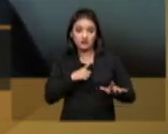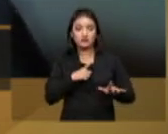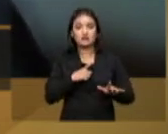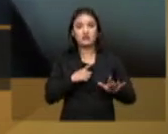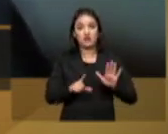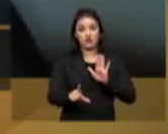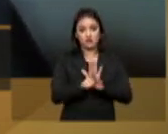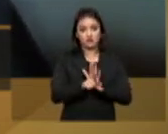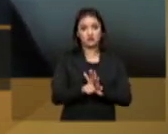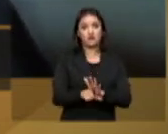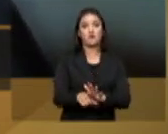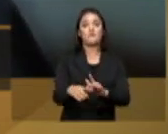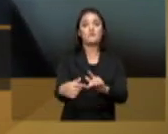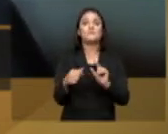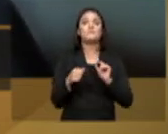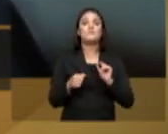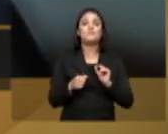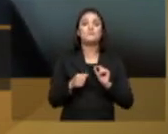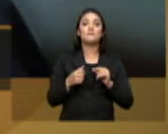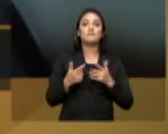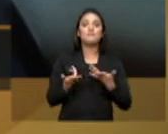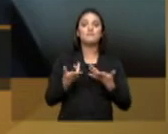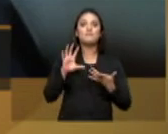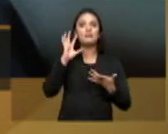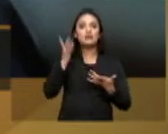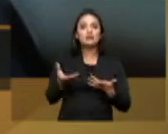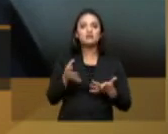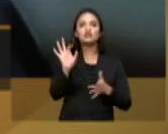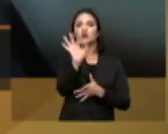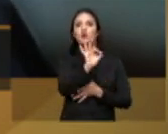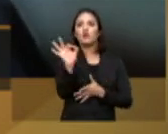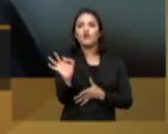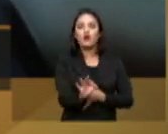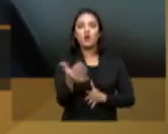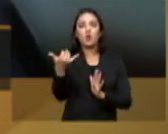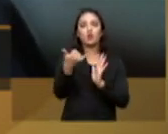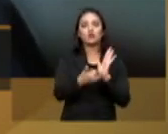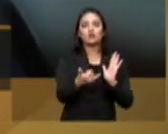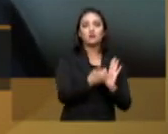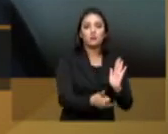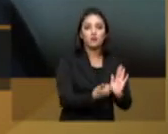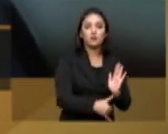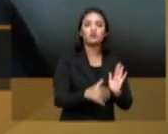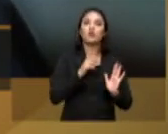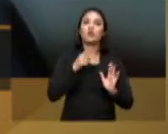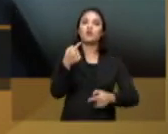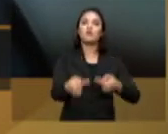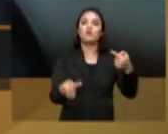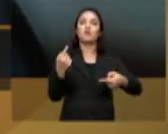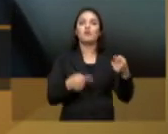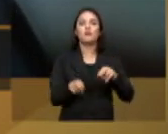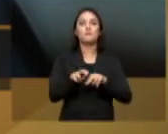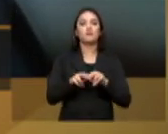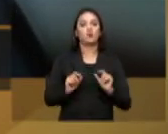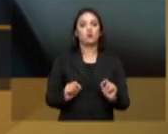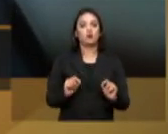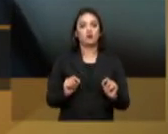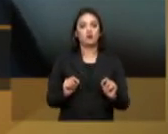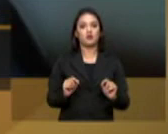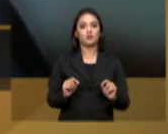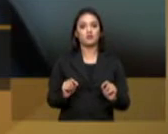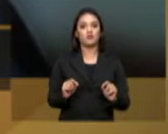dispor sobre o aspecto quantitativo de tributos foi enfrentada a partir do quê? A partir